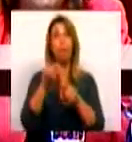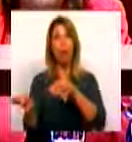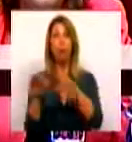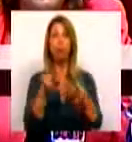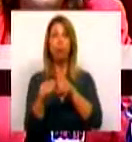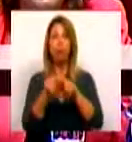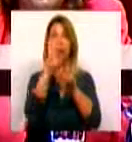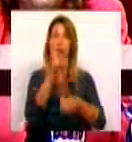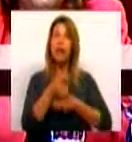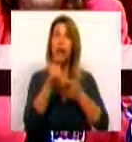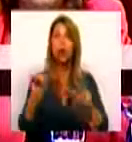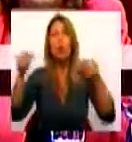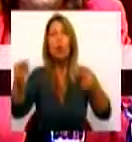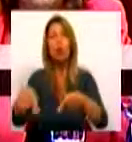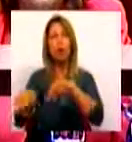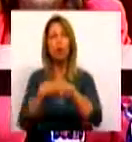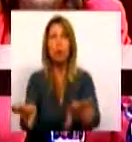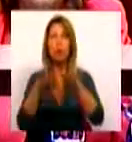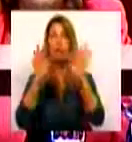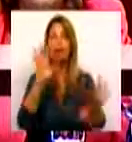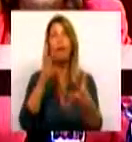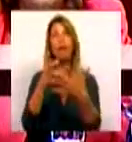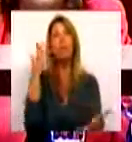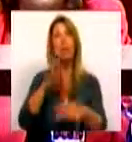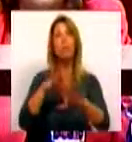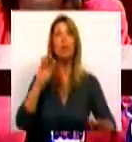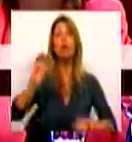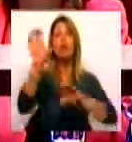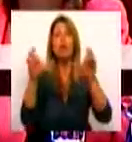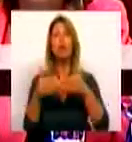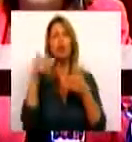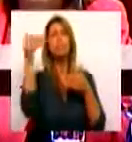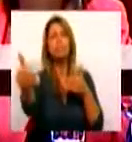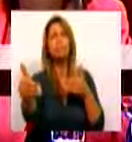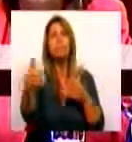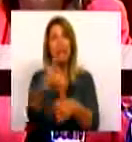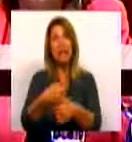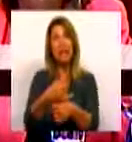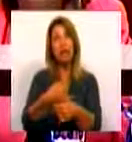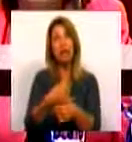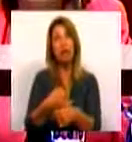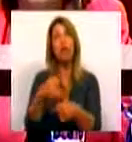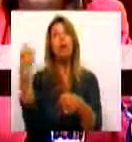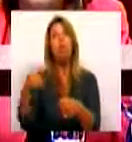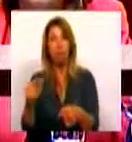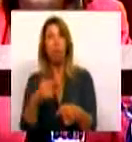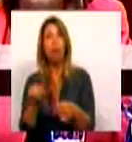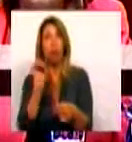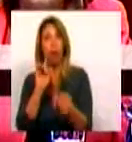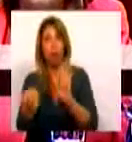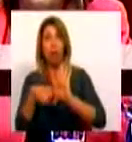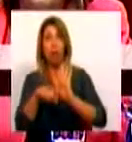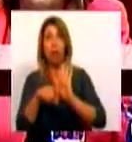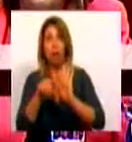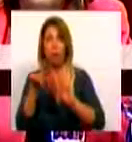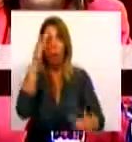outras políticas, como por exemplo os impactos sobre as regiões ultraperiféricas, que têm também aqui um efeito particularmente negativo e que